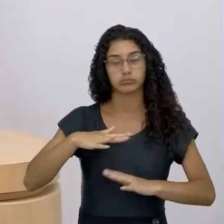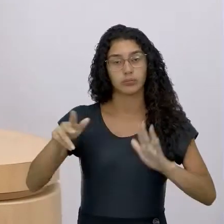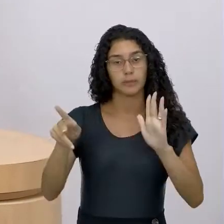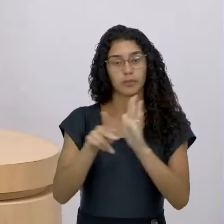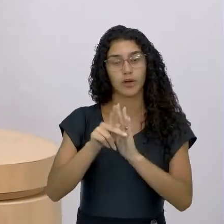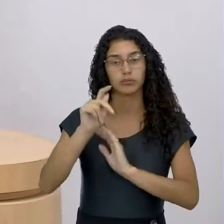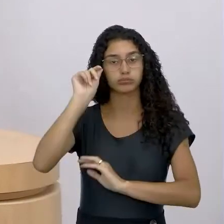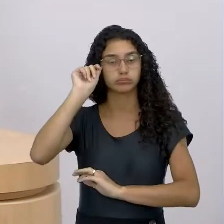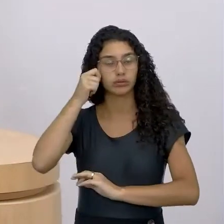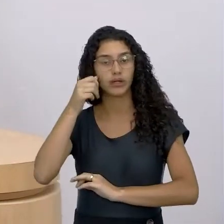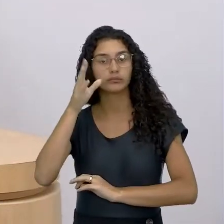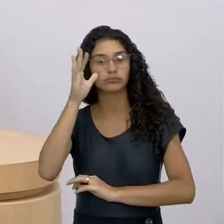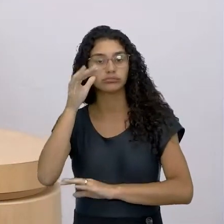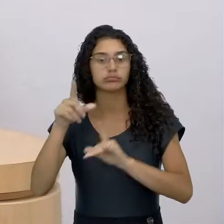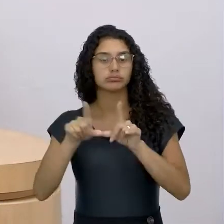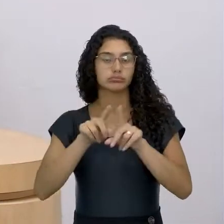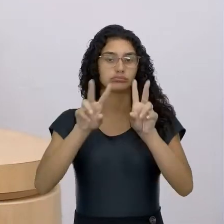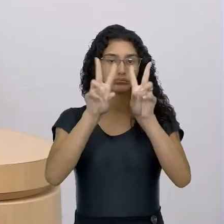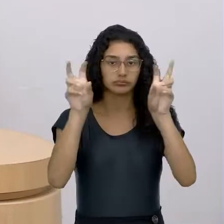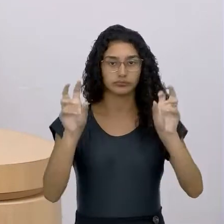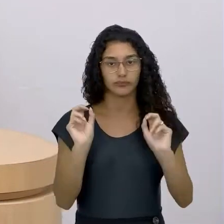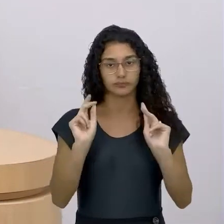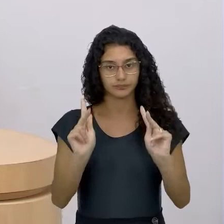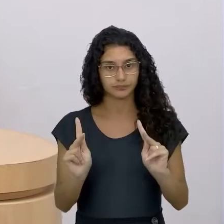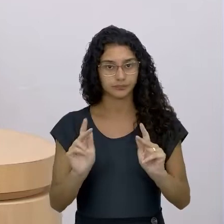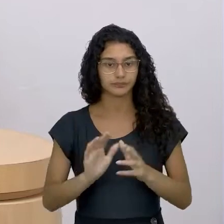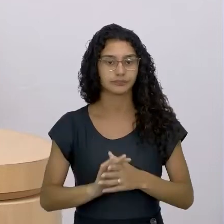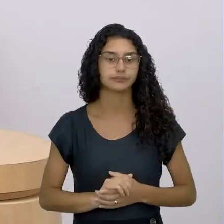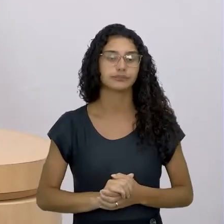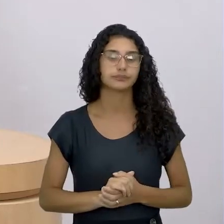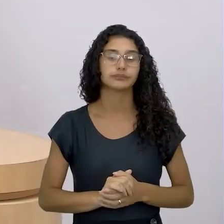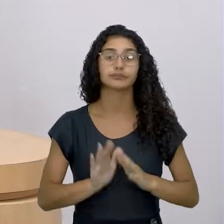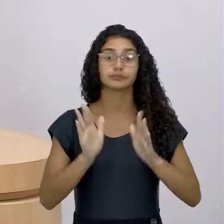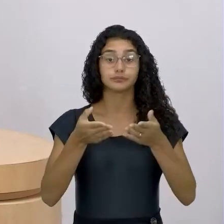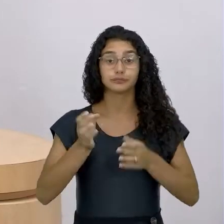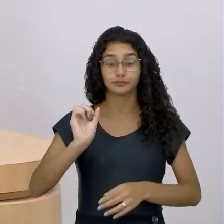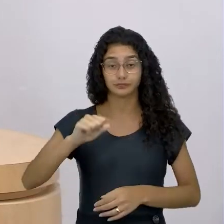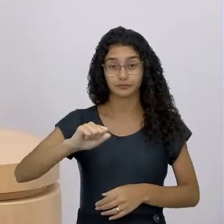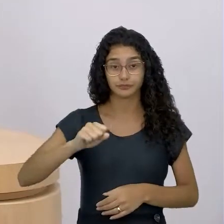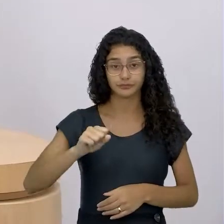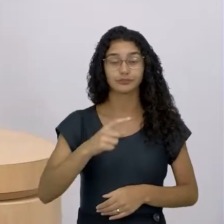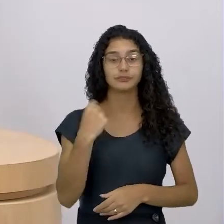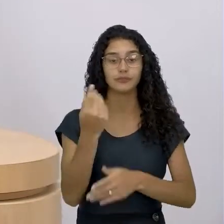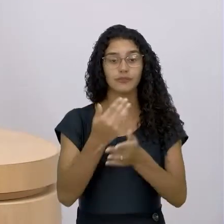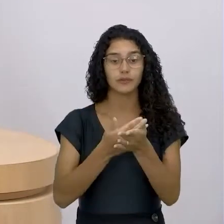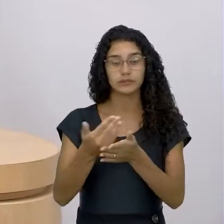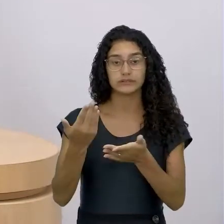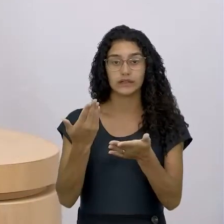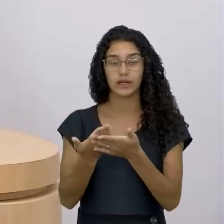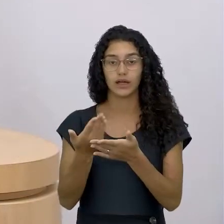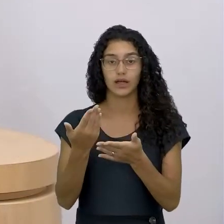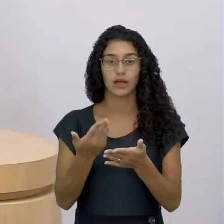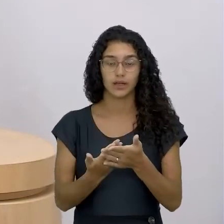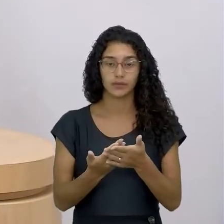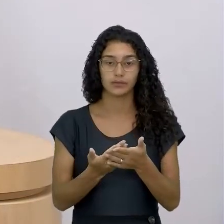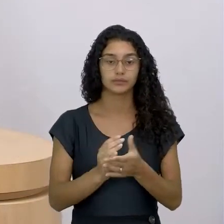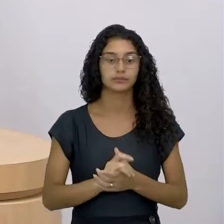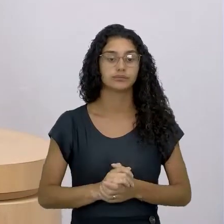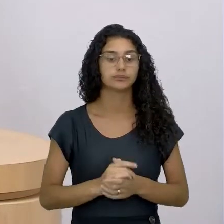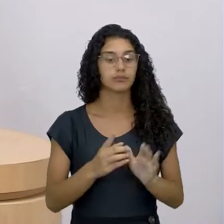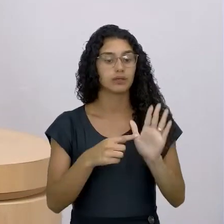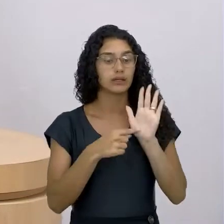negro interessadas no tema, tá certo, pessoal? Agora sim, vamos dar início à aula.